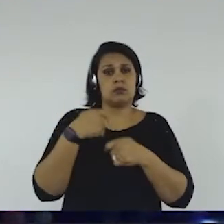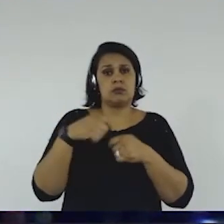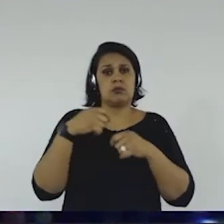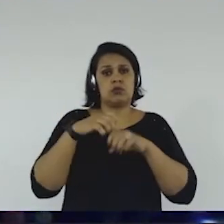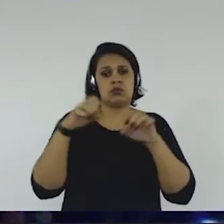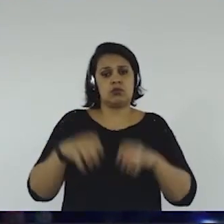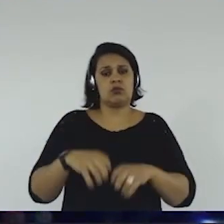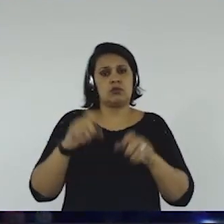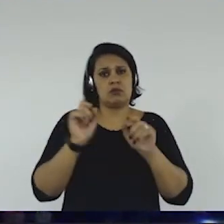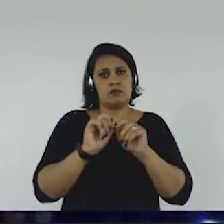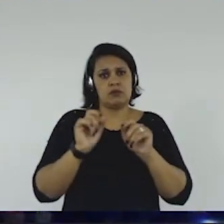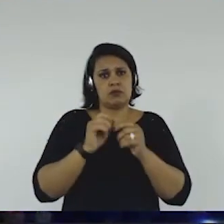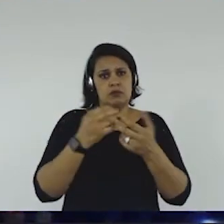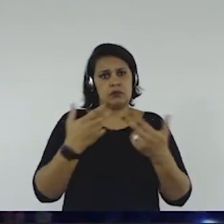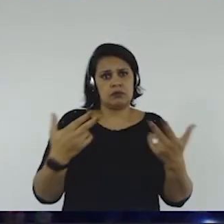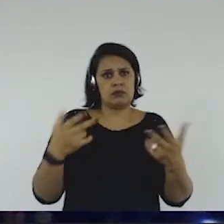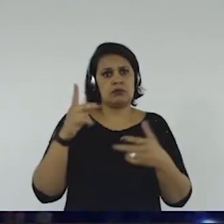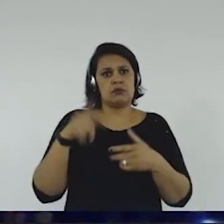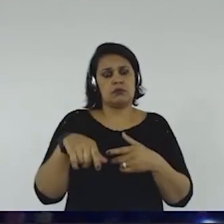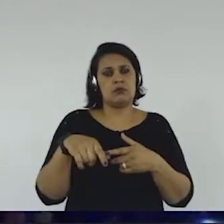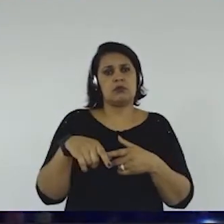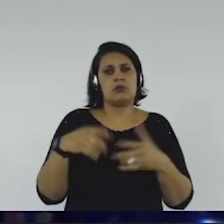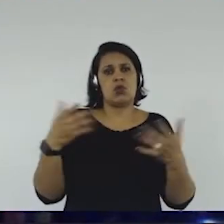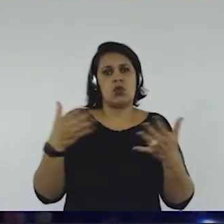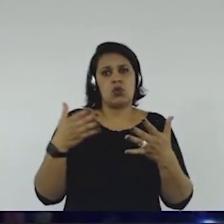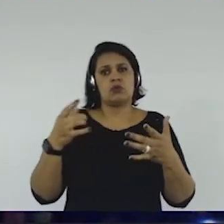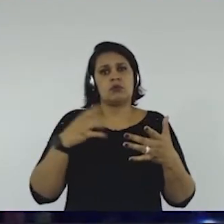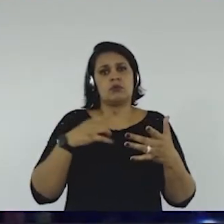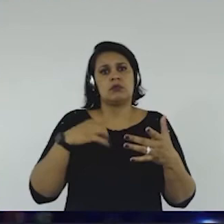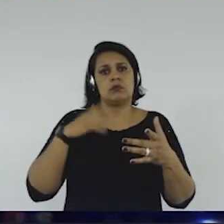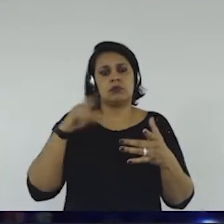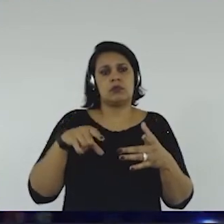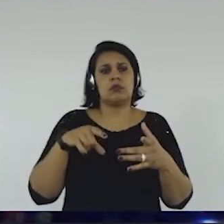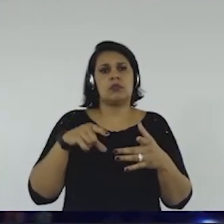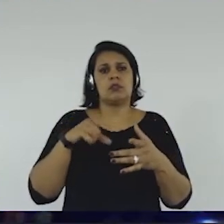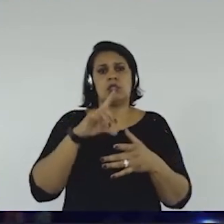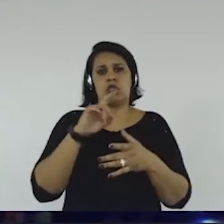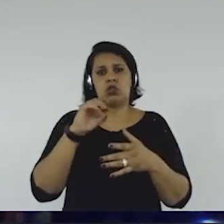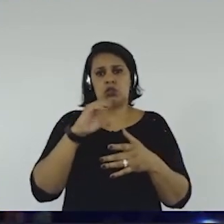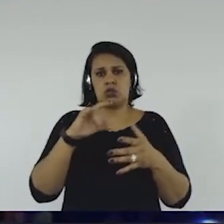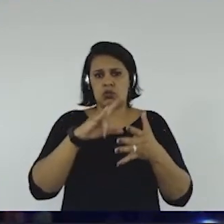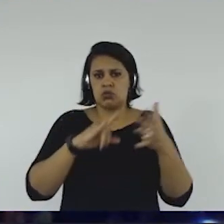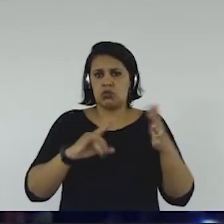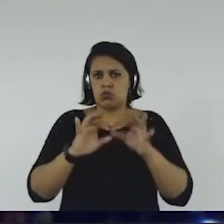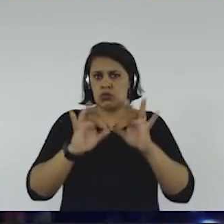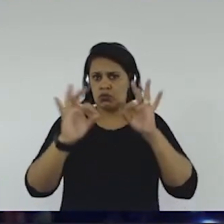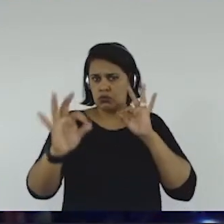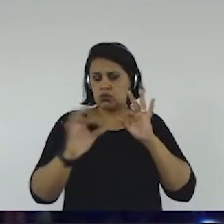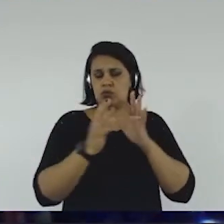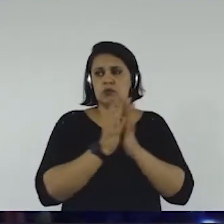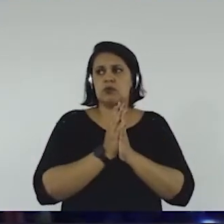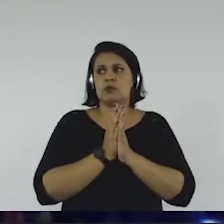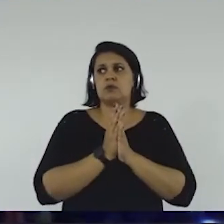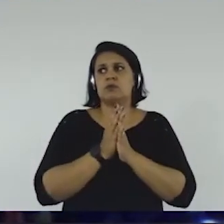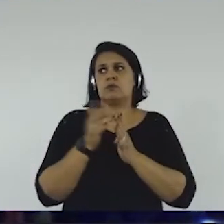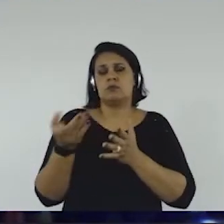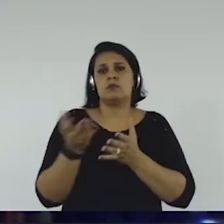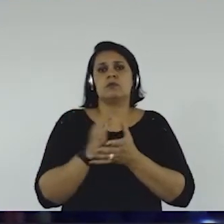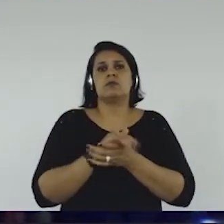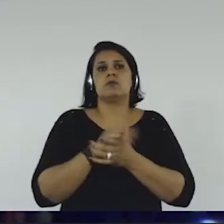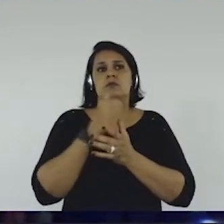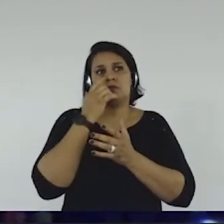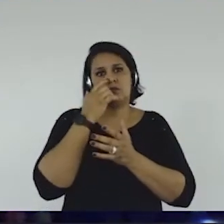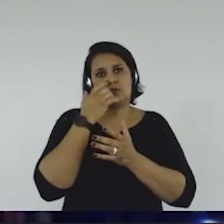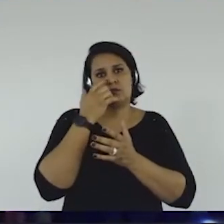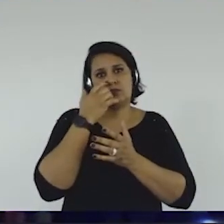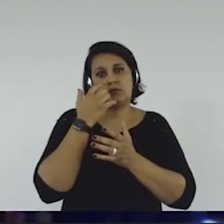isso. A maioria das mediações que ocorre hoje ocorre em caráter ad hoc, e este é um desafio para as câmaras de mediação